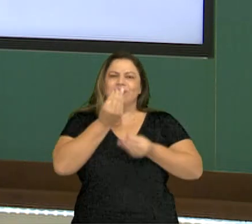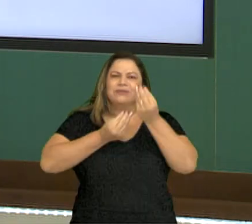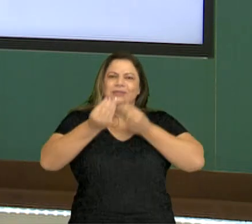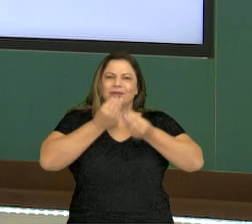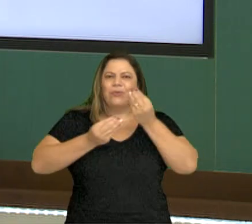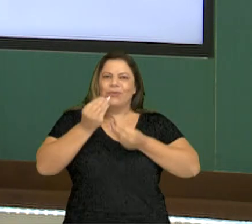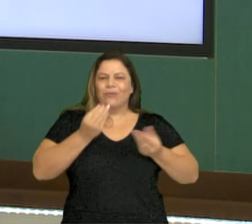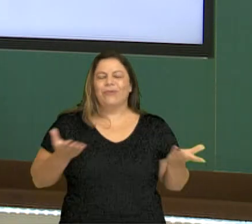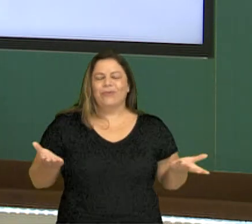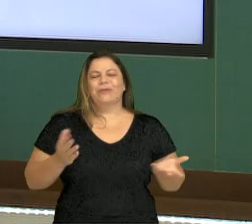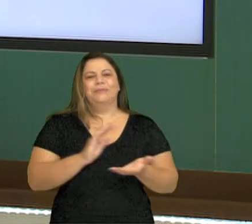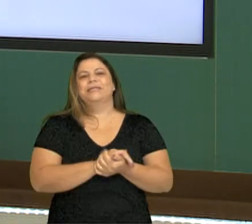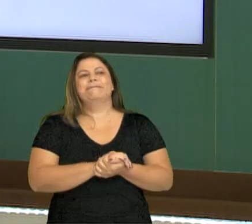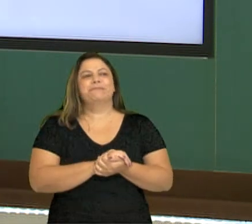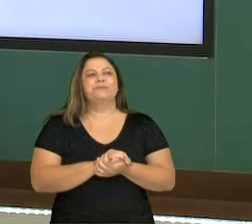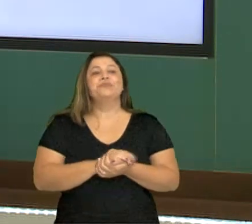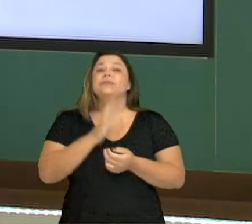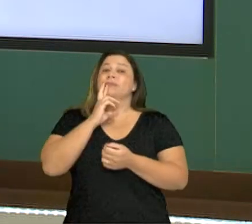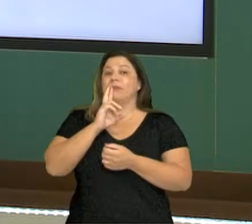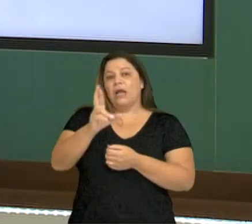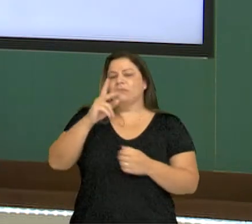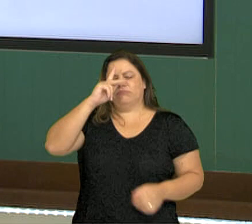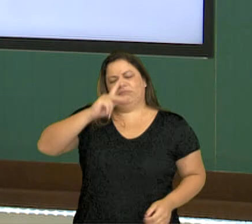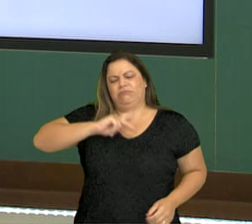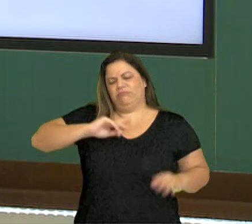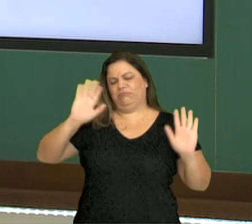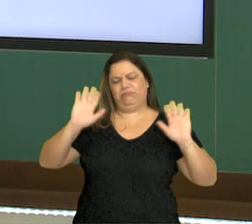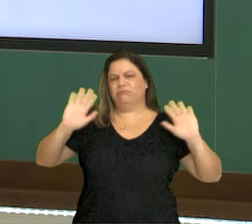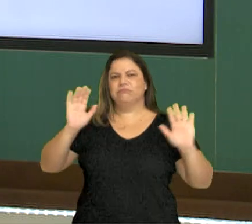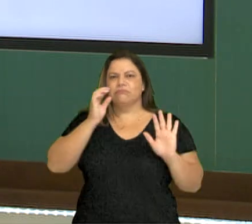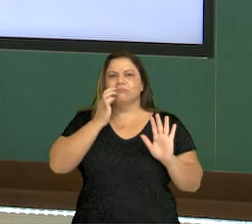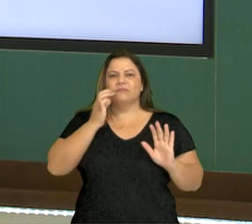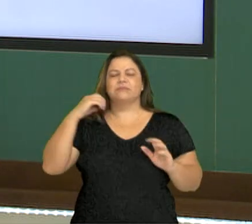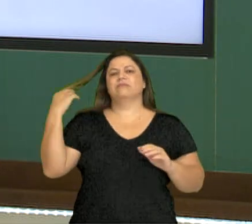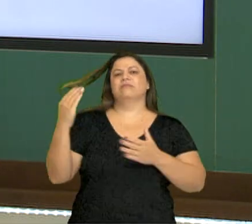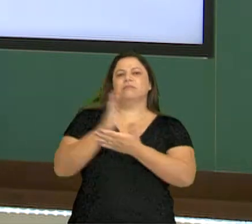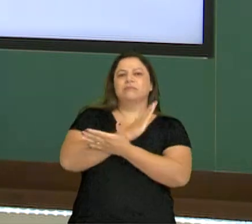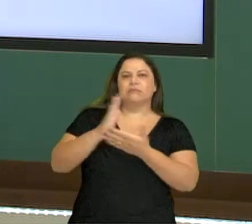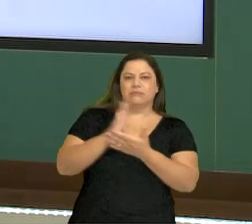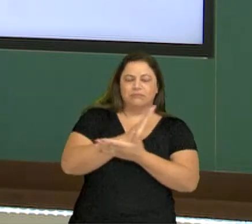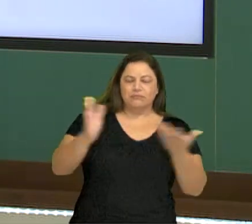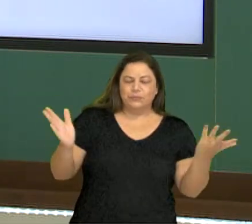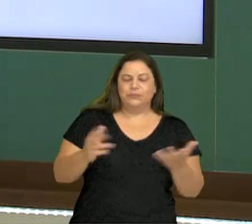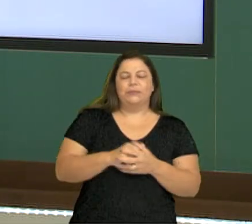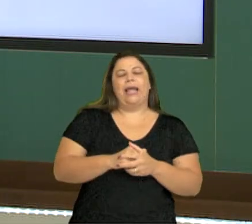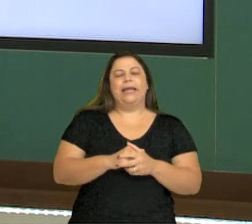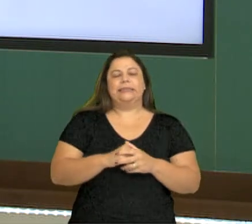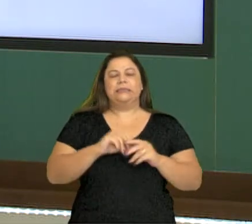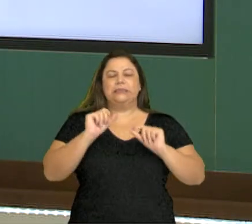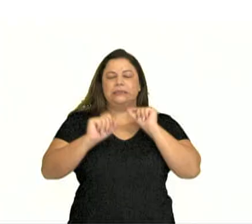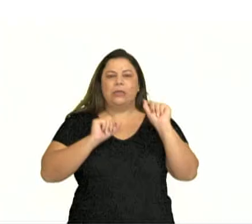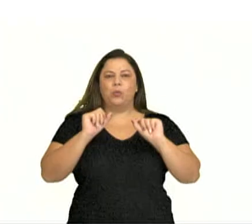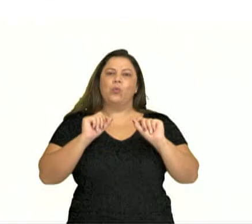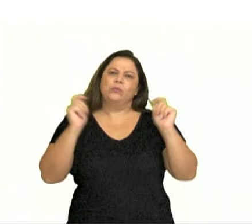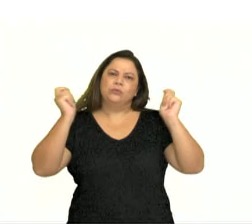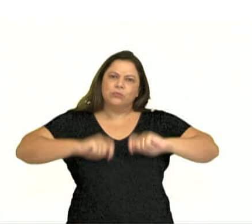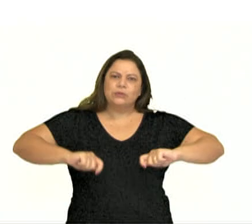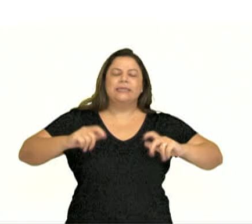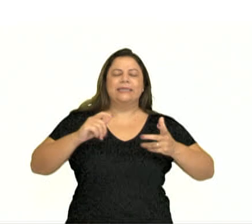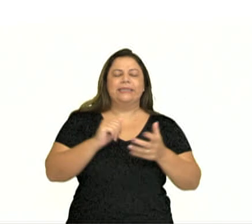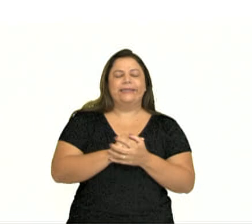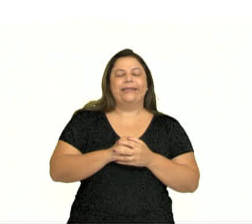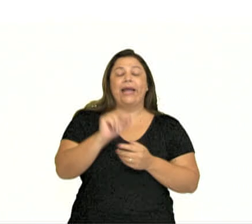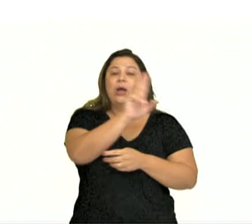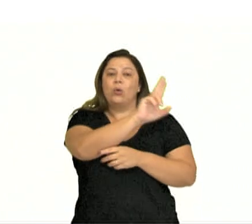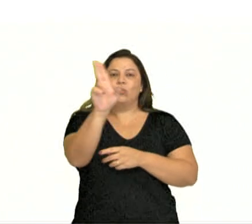por exemplo. Então aqui é uma resposta pessoal, vai variar de pessoa para pessoa, mas você poderia falar nomes